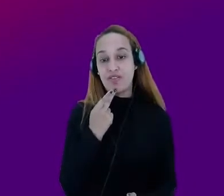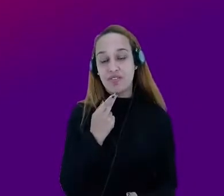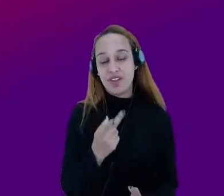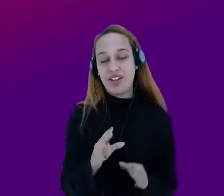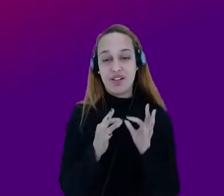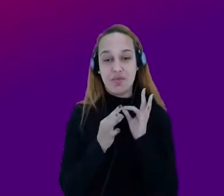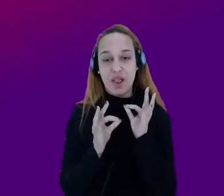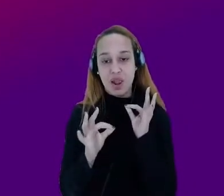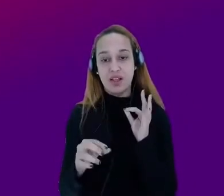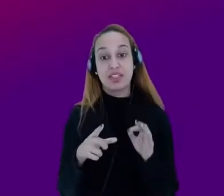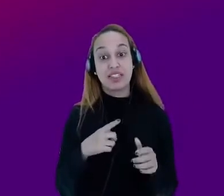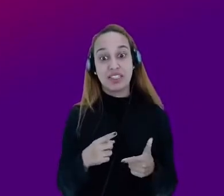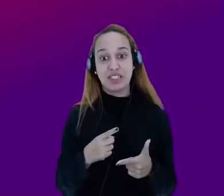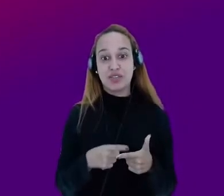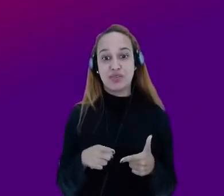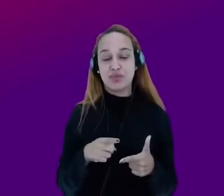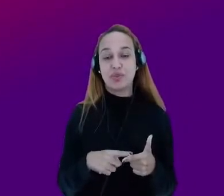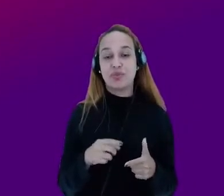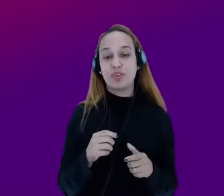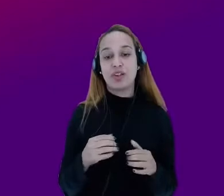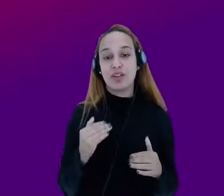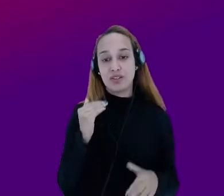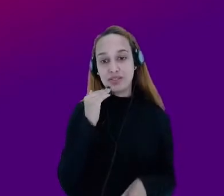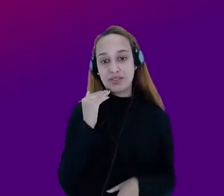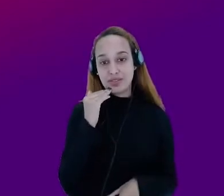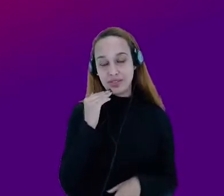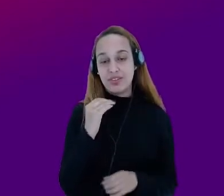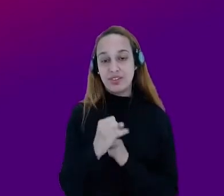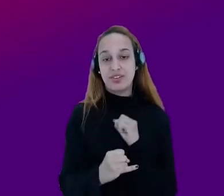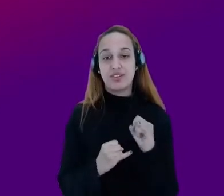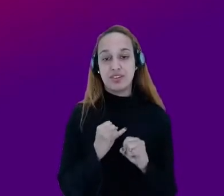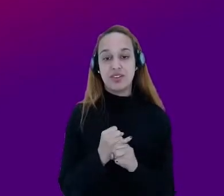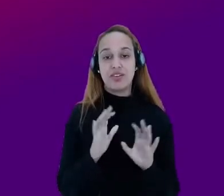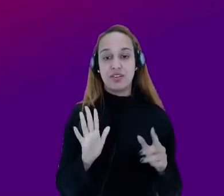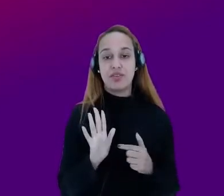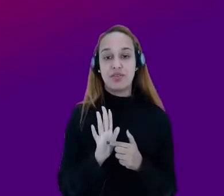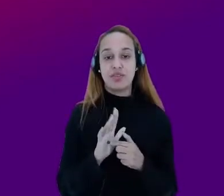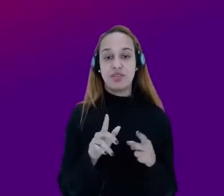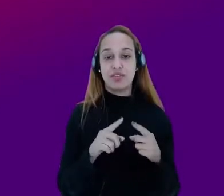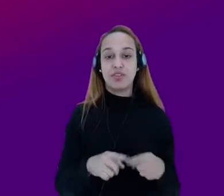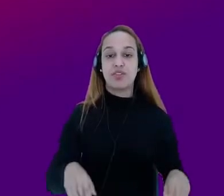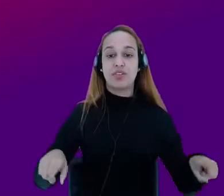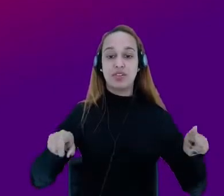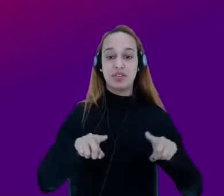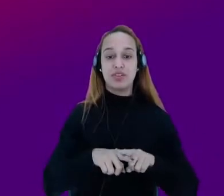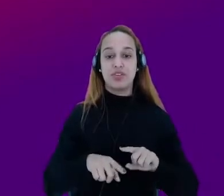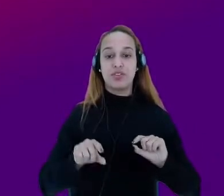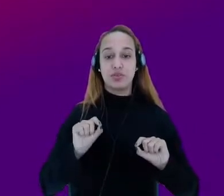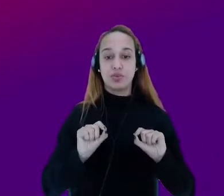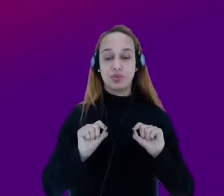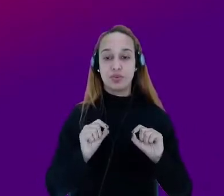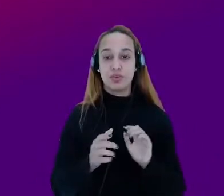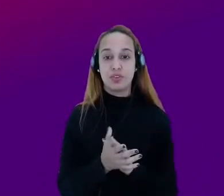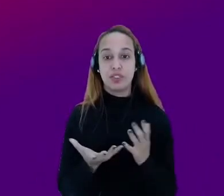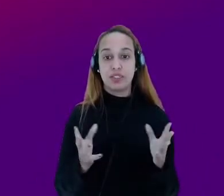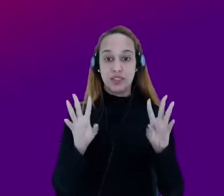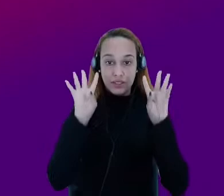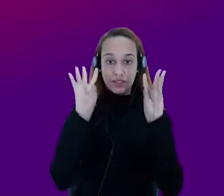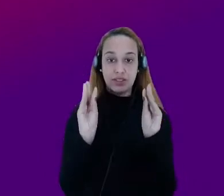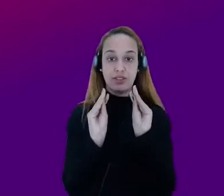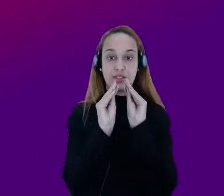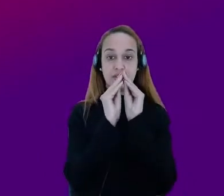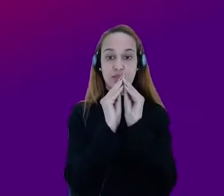uma falhinha aqui de internet, mas o que eu queria deixar claro aqui, tá? Eu queria resumir um pouco